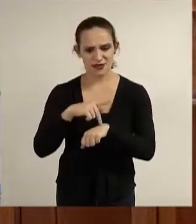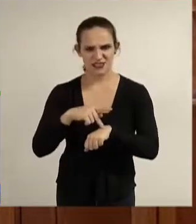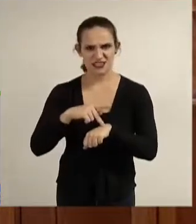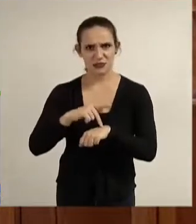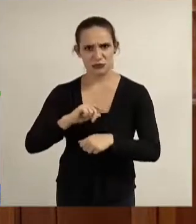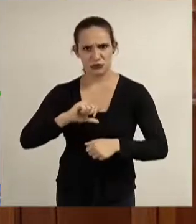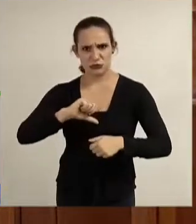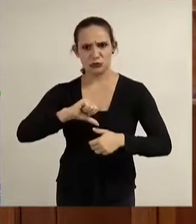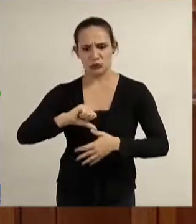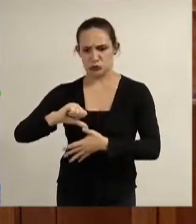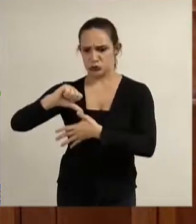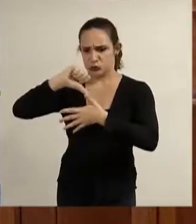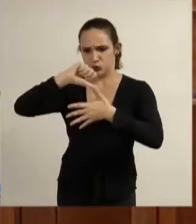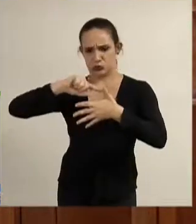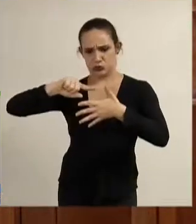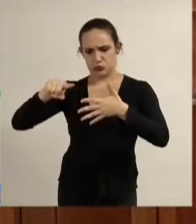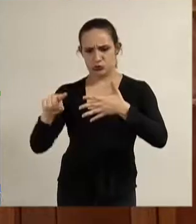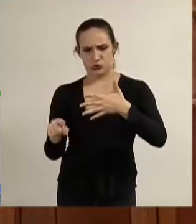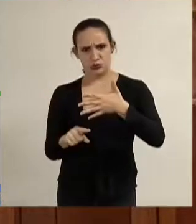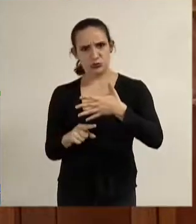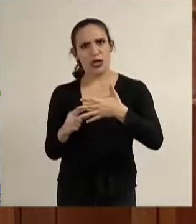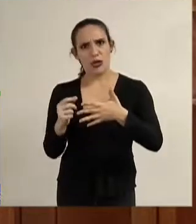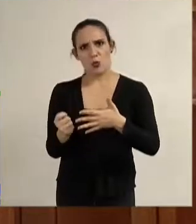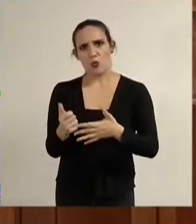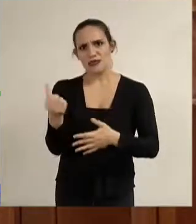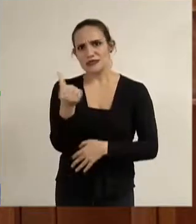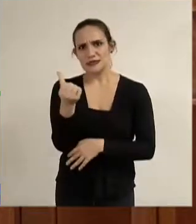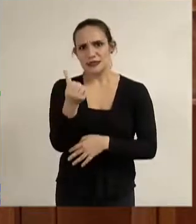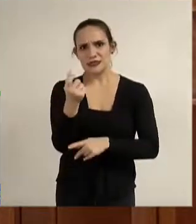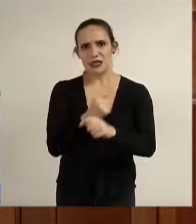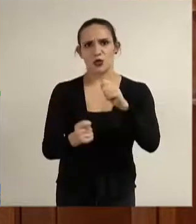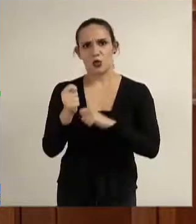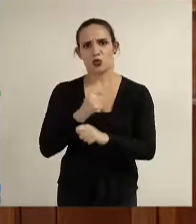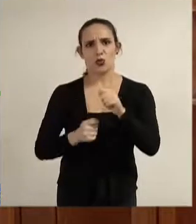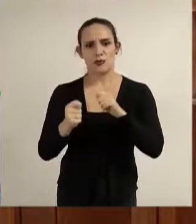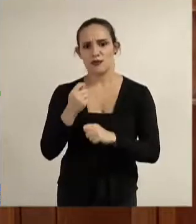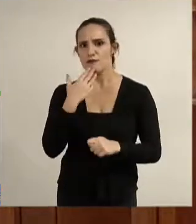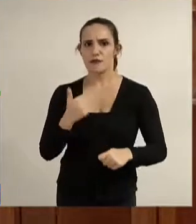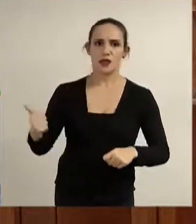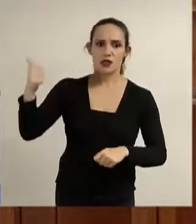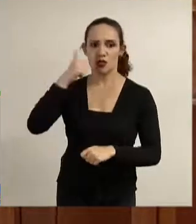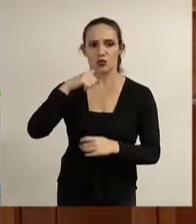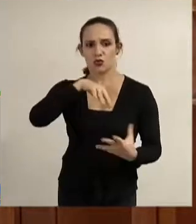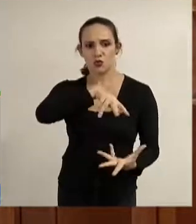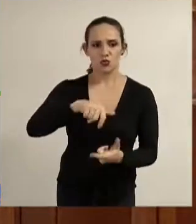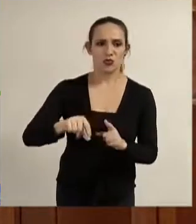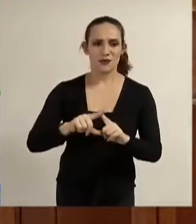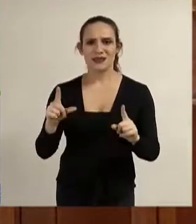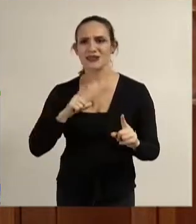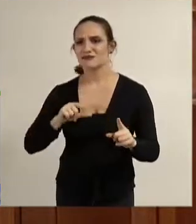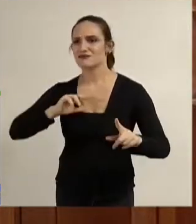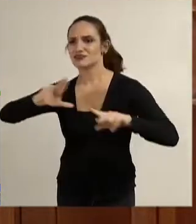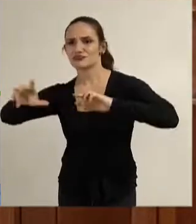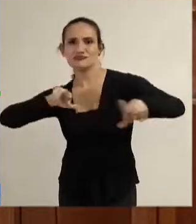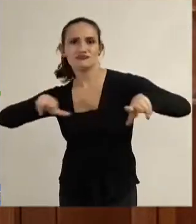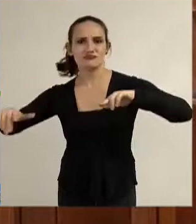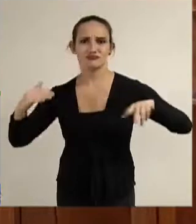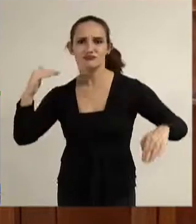um país que caminha logo mais para a sexta economia do mundo, e a gente vê tantas desigualdades, tantas disparidades do ponto de